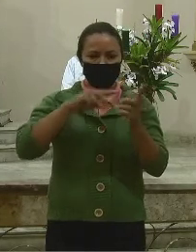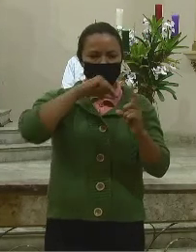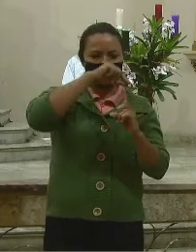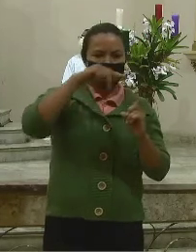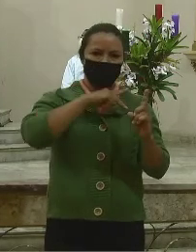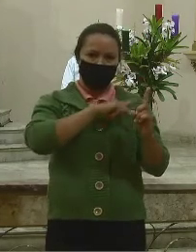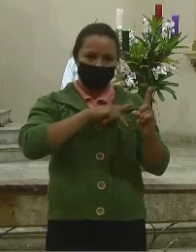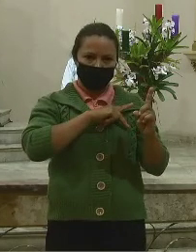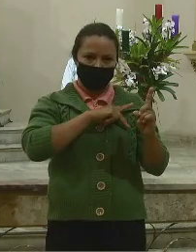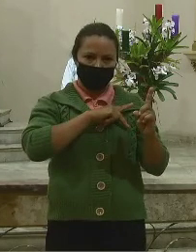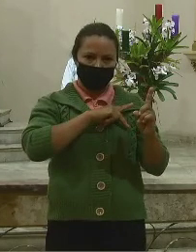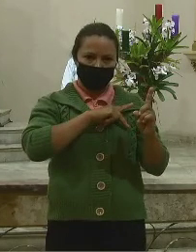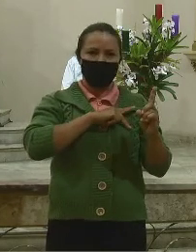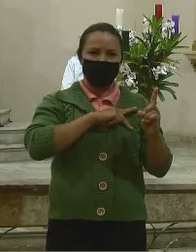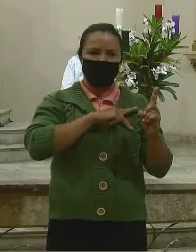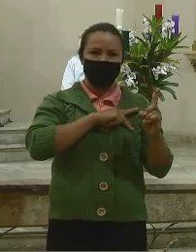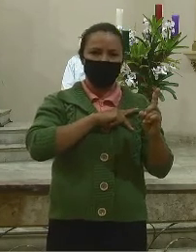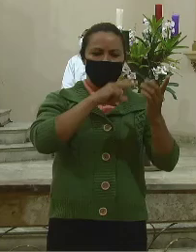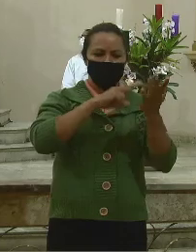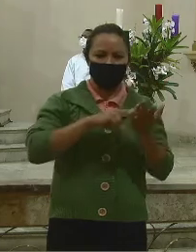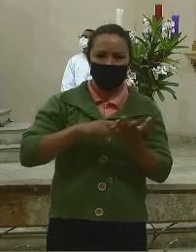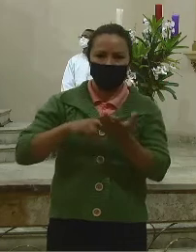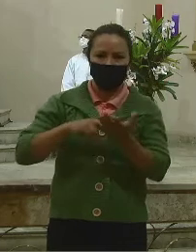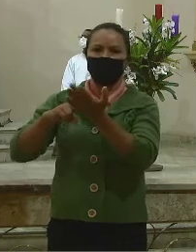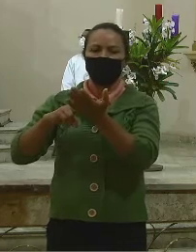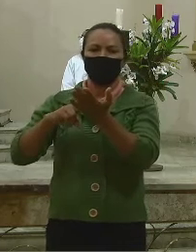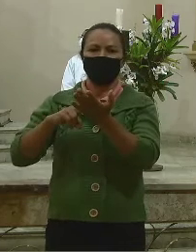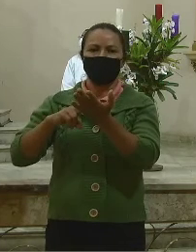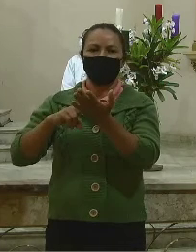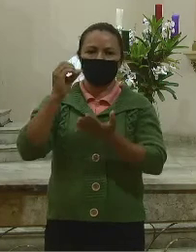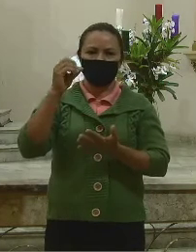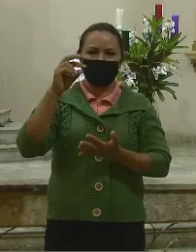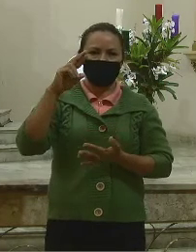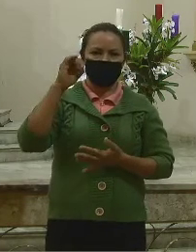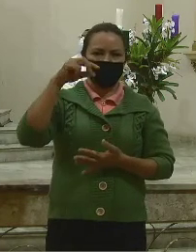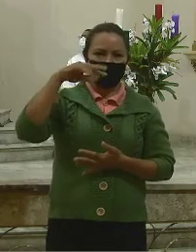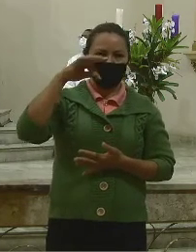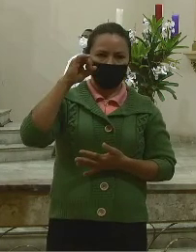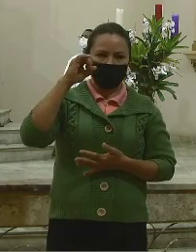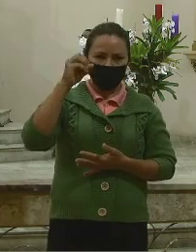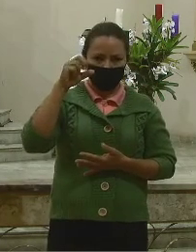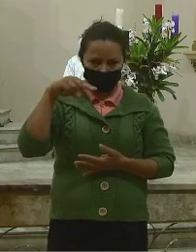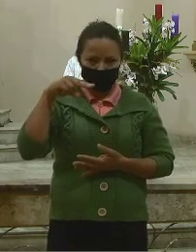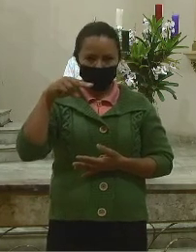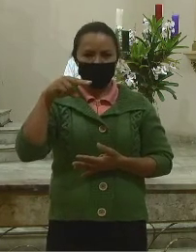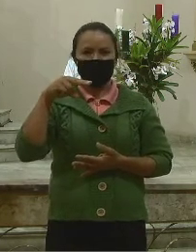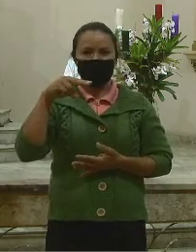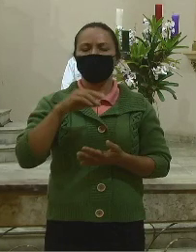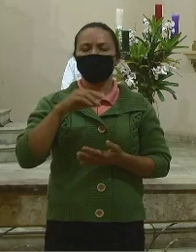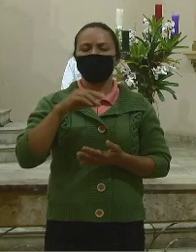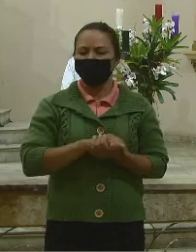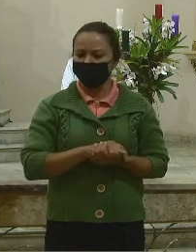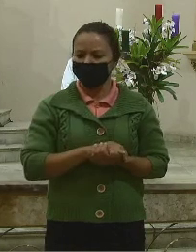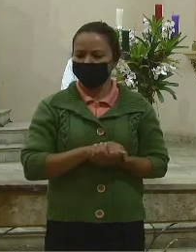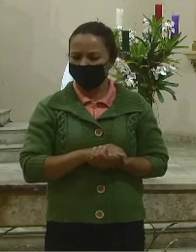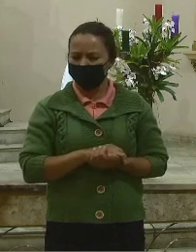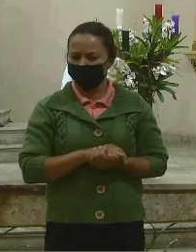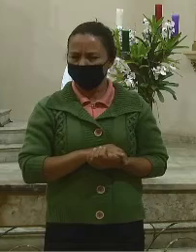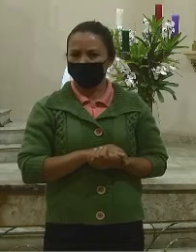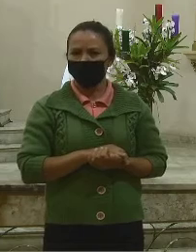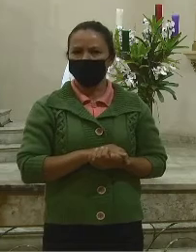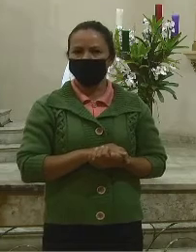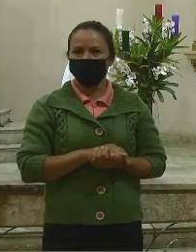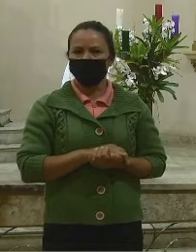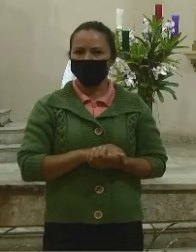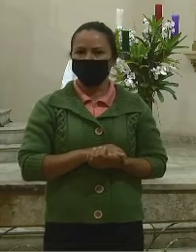Coríntios, capítulo 5, versículo 14, foi o versículo iluminador